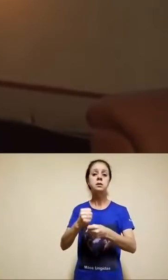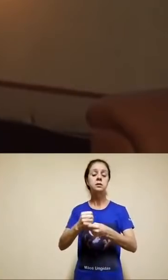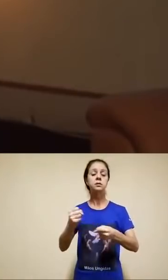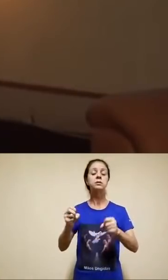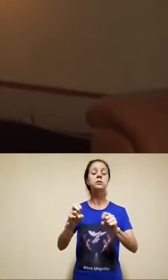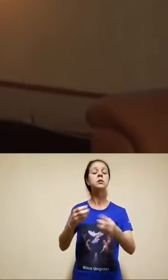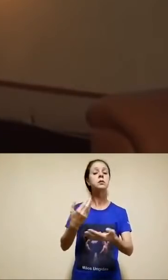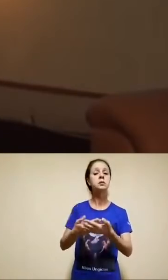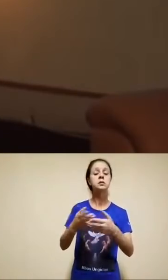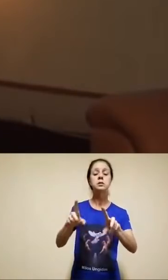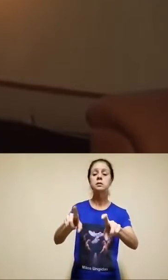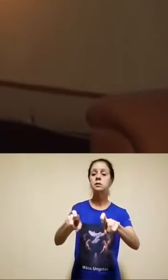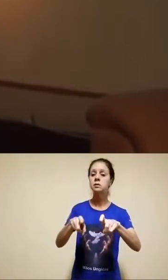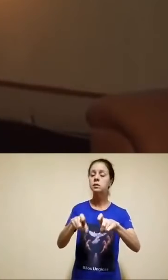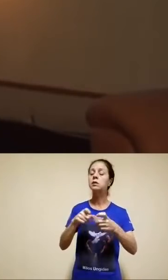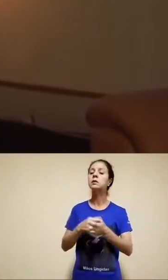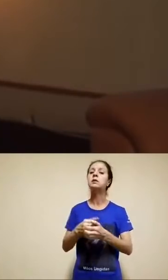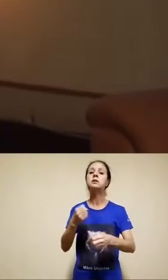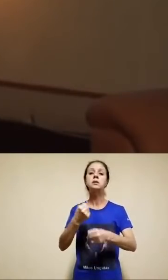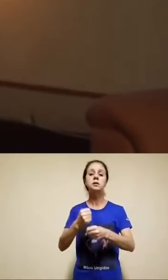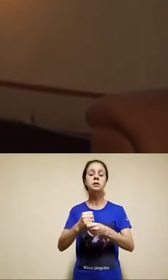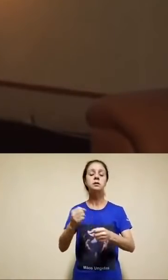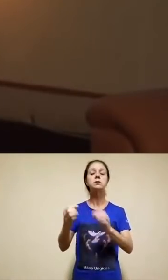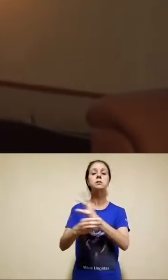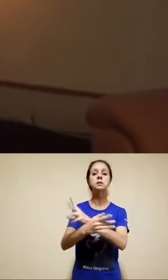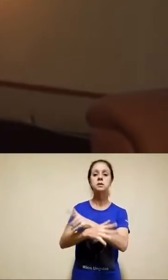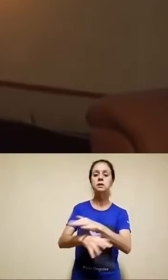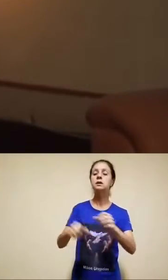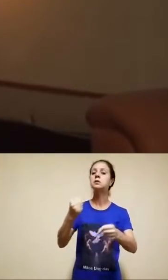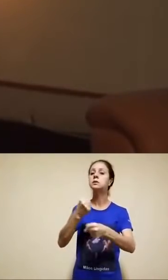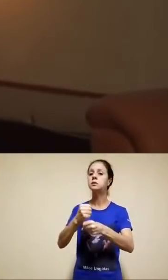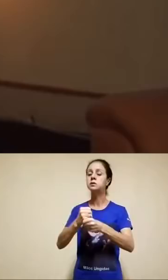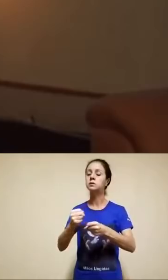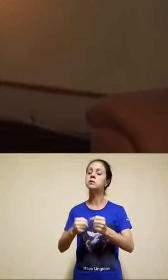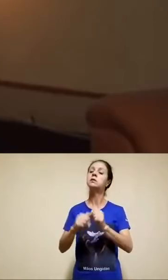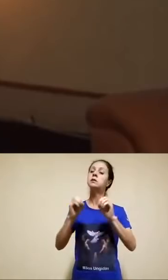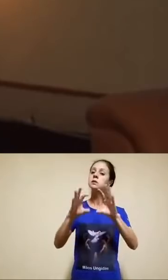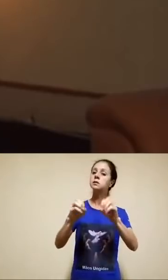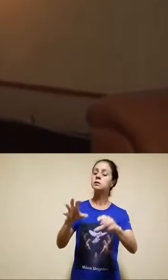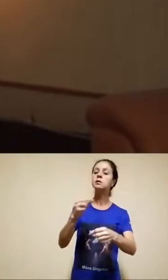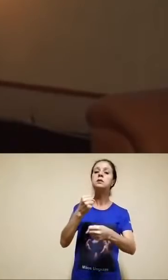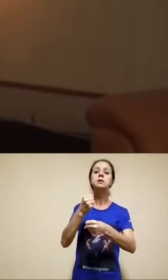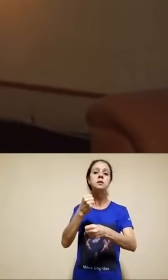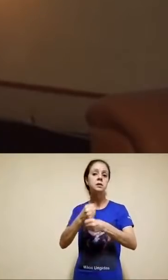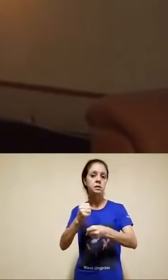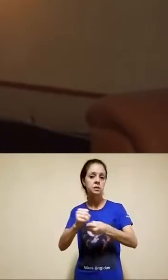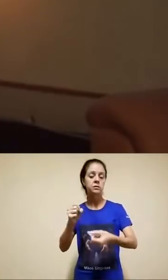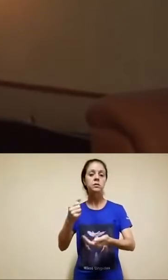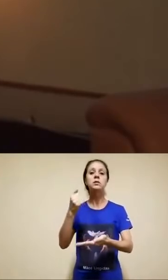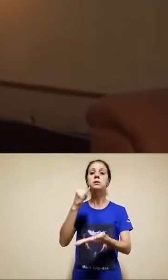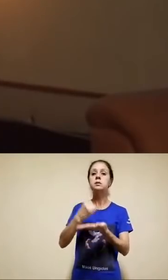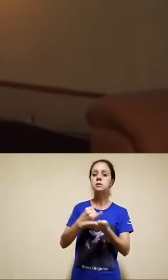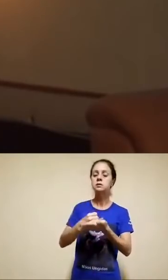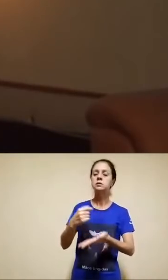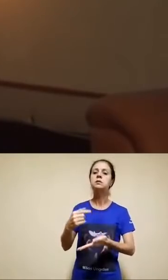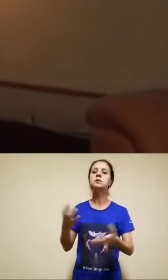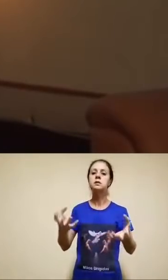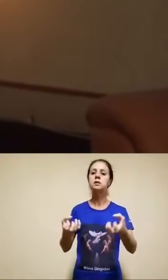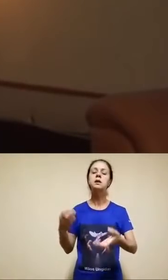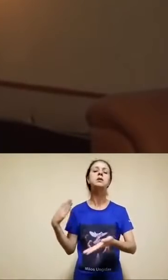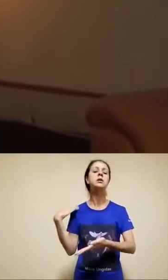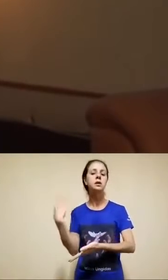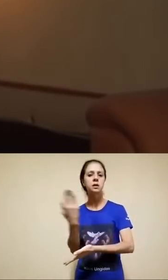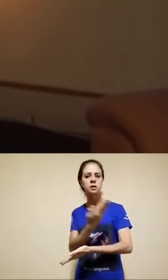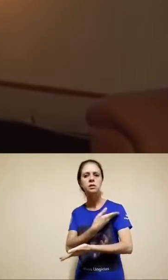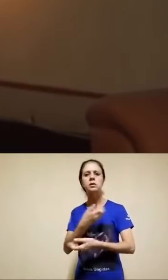A gente quer uma reforma agrária, a gente quer uma reforma urbana, uma reforma educacional, uma reforma tributária. Agora, a gente